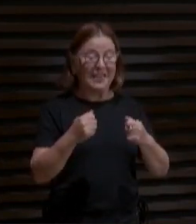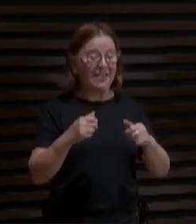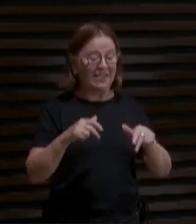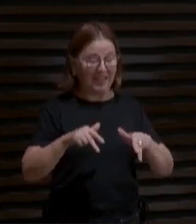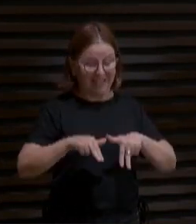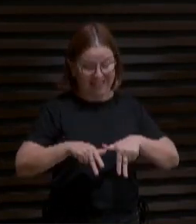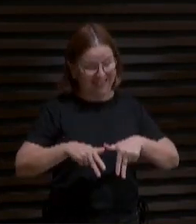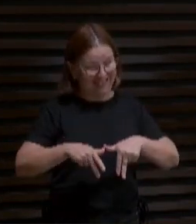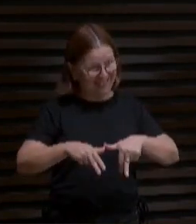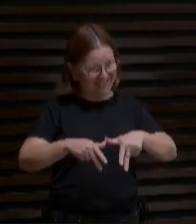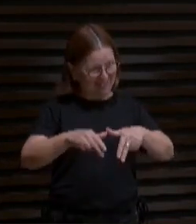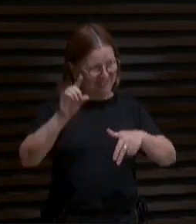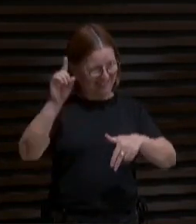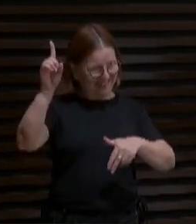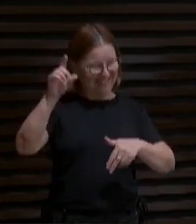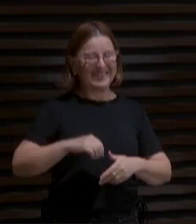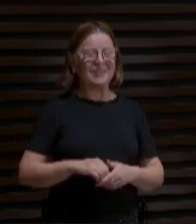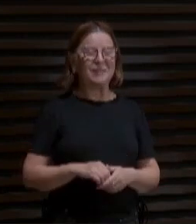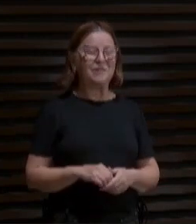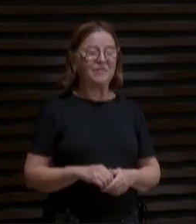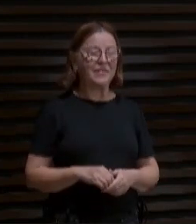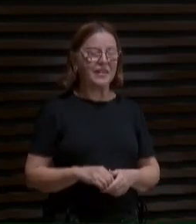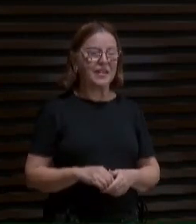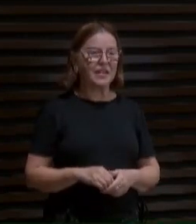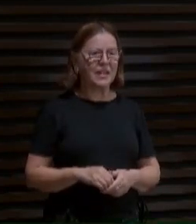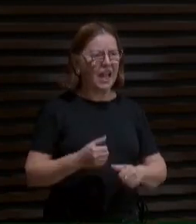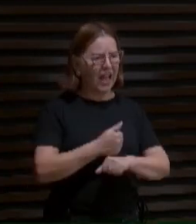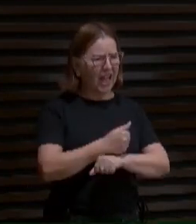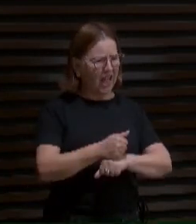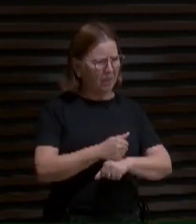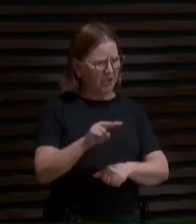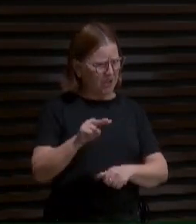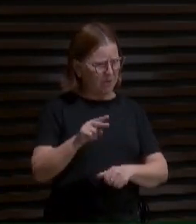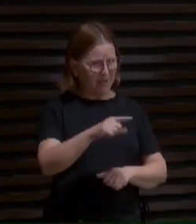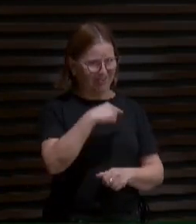Mas Abraão, como todos nós,